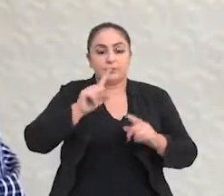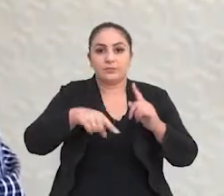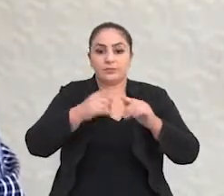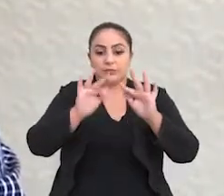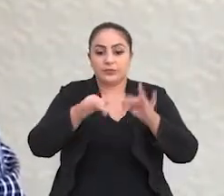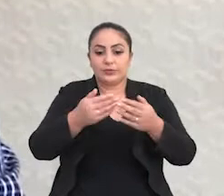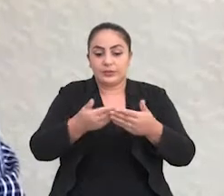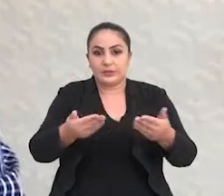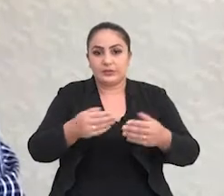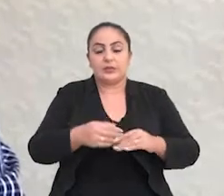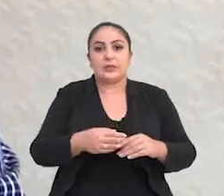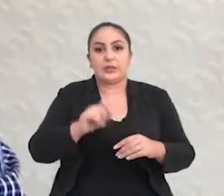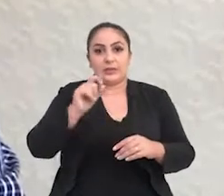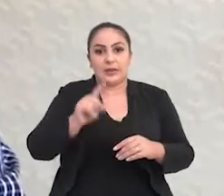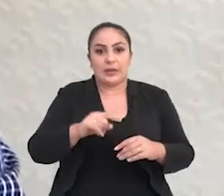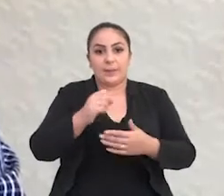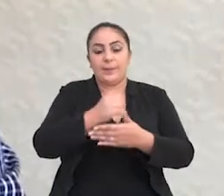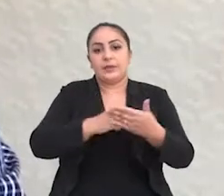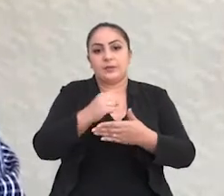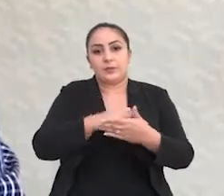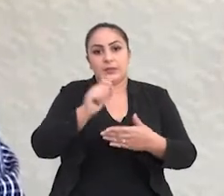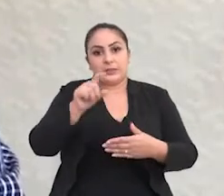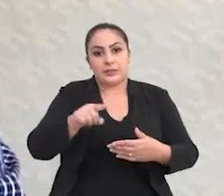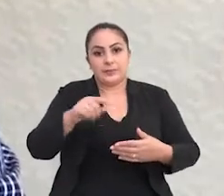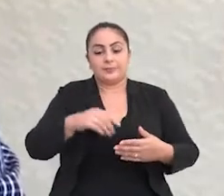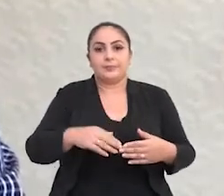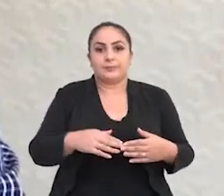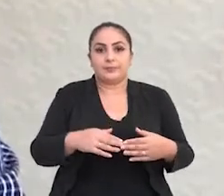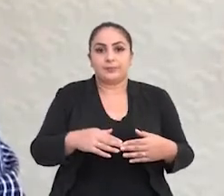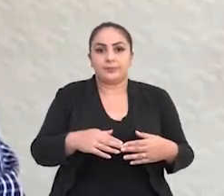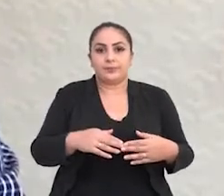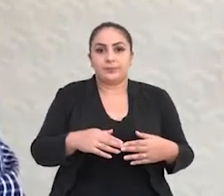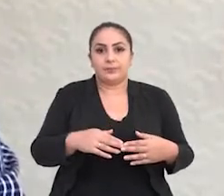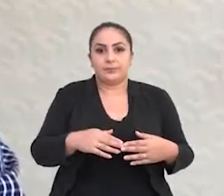para combater isso, né? Que basicamente são